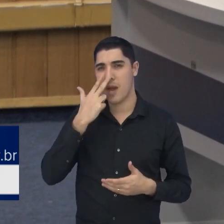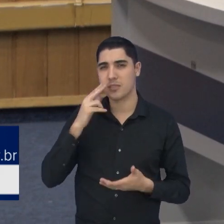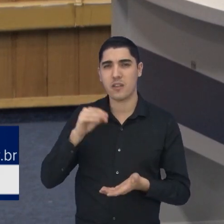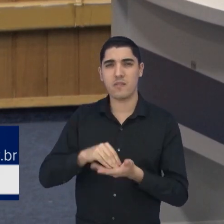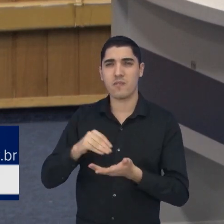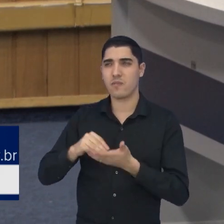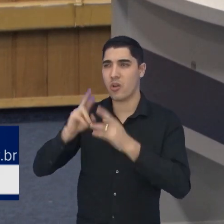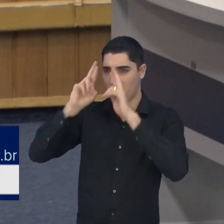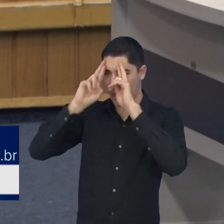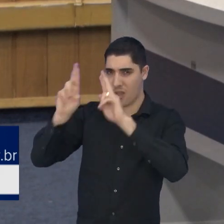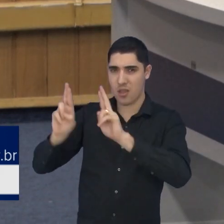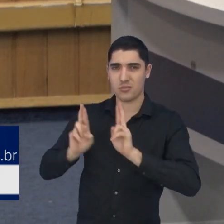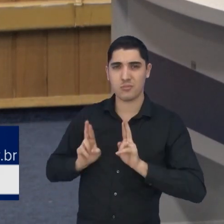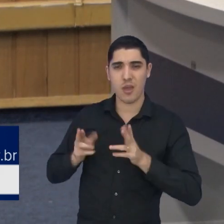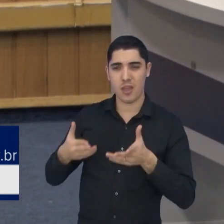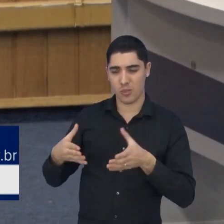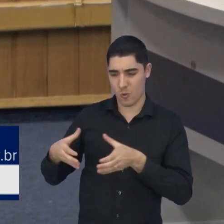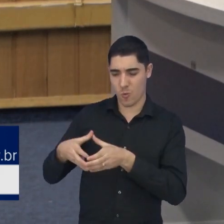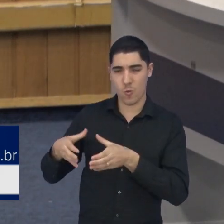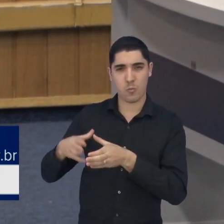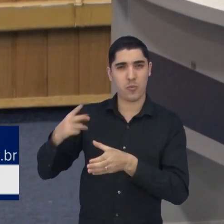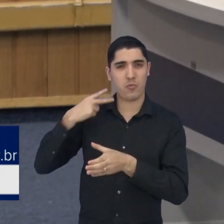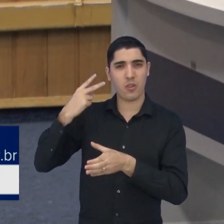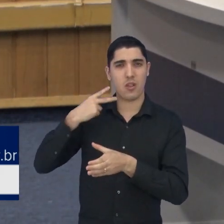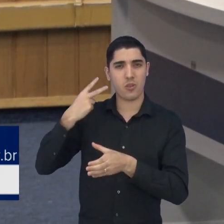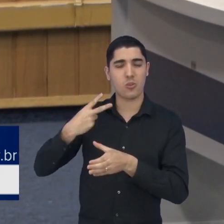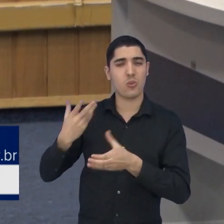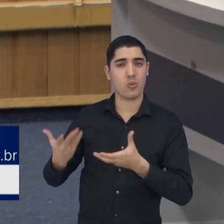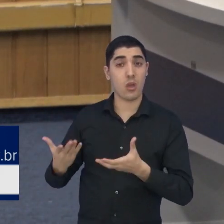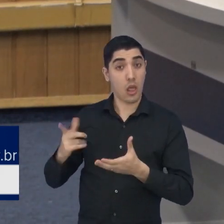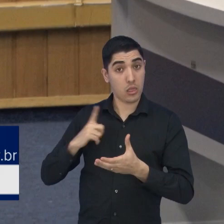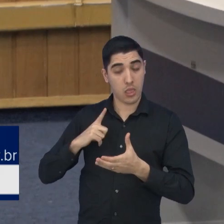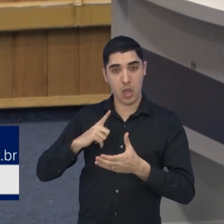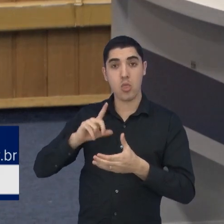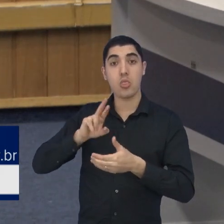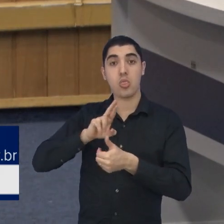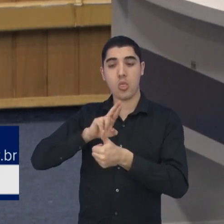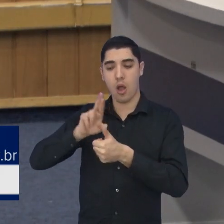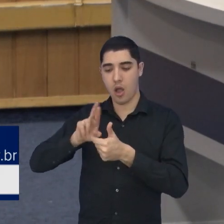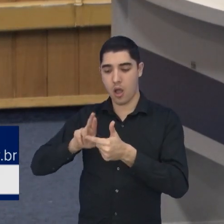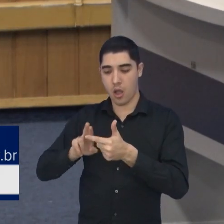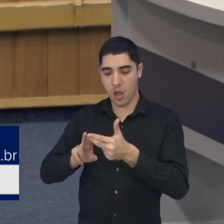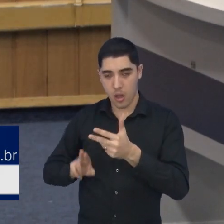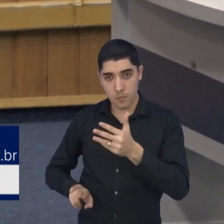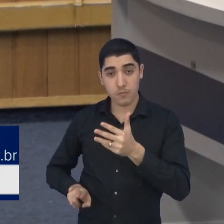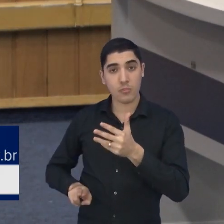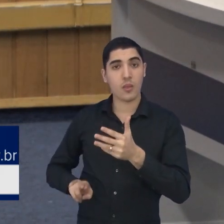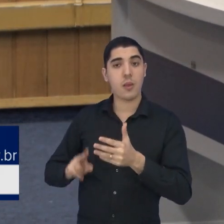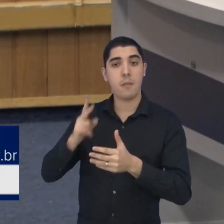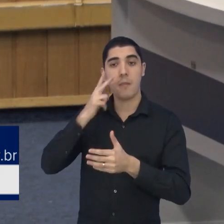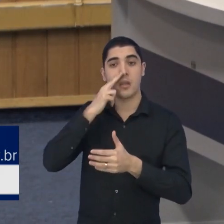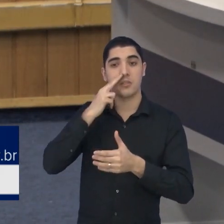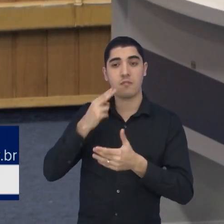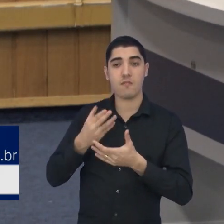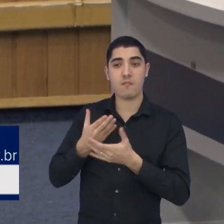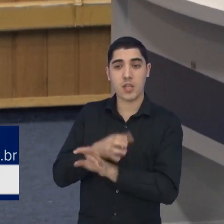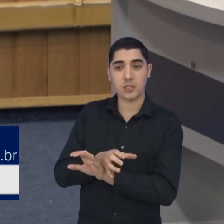para o Conselho, que, aliás, eu tenho aqui a lista dos conselheiros totalmente vazia.